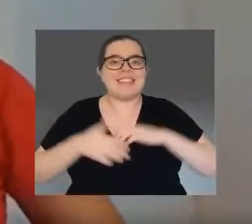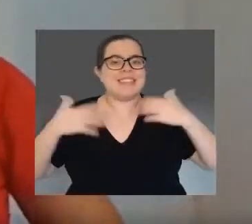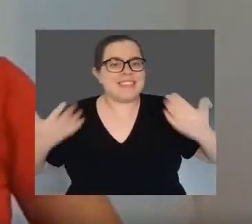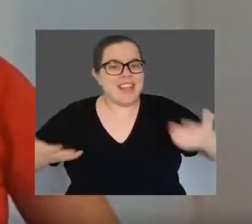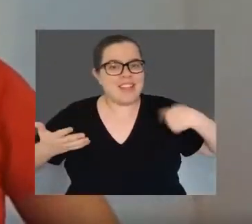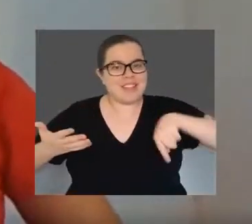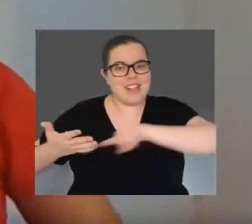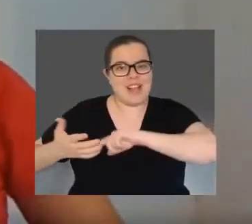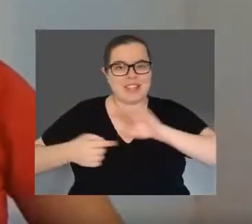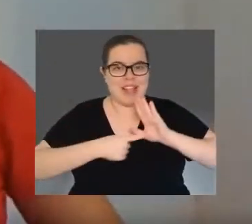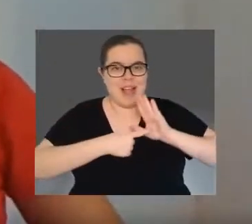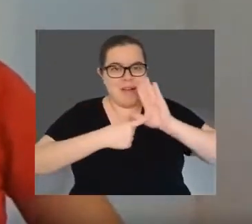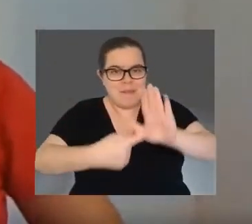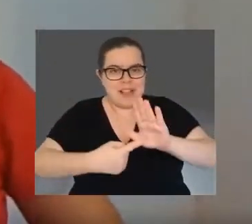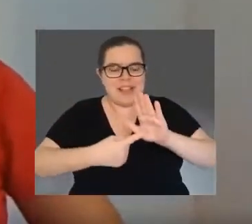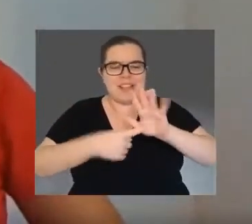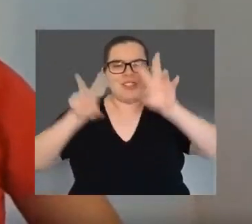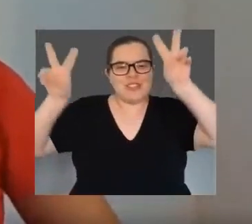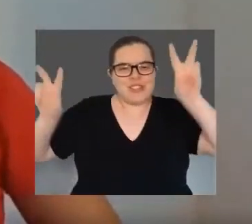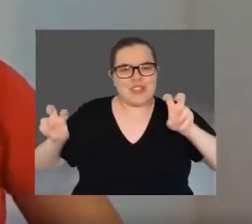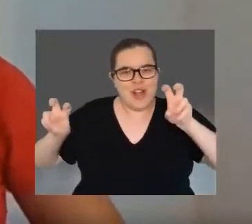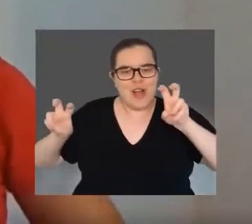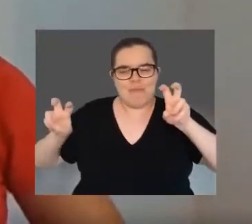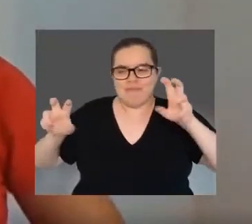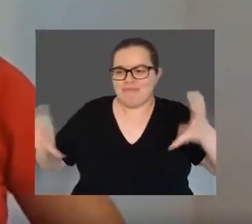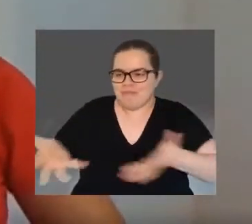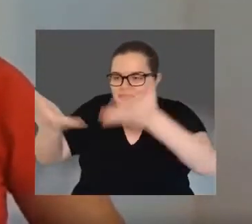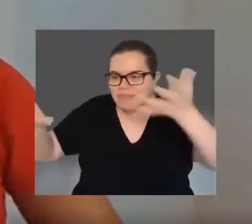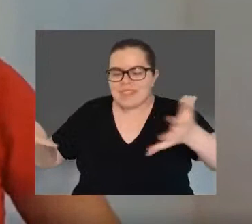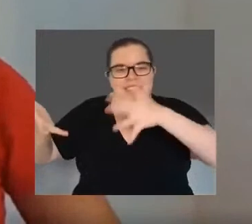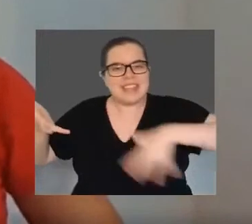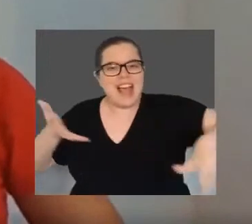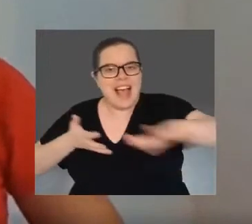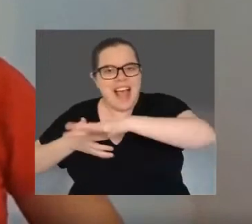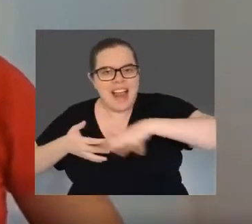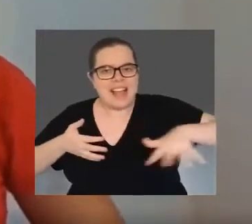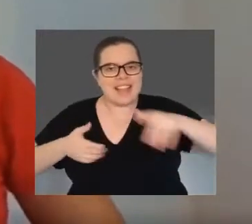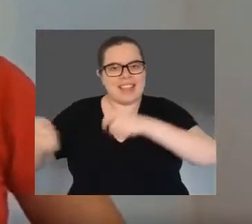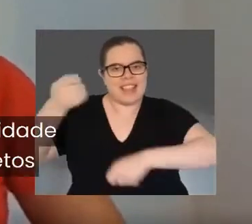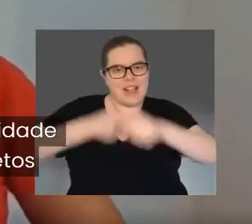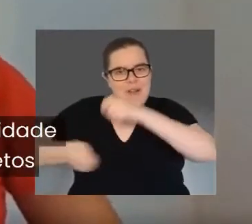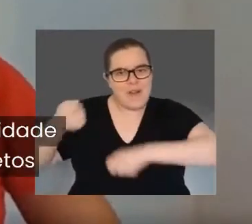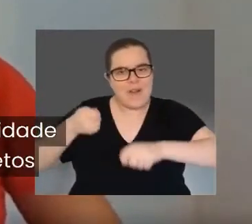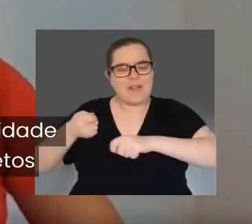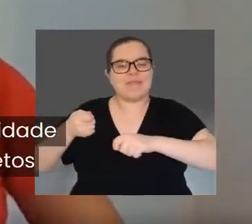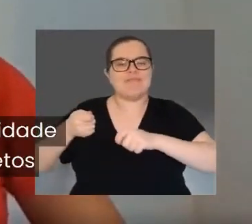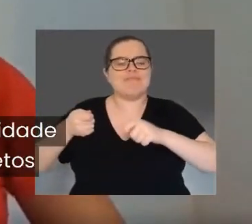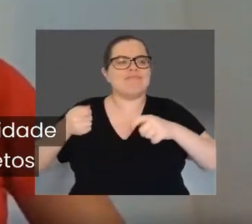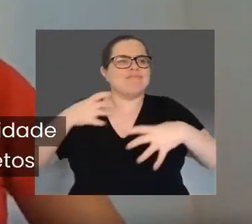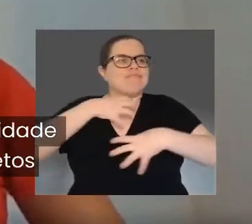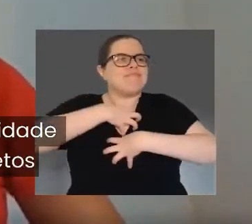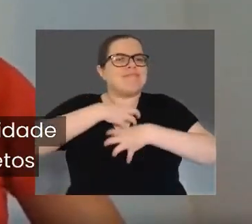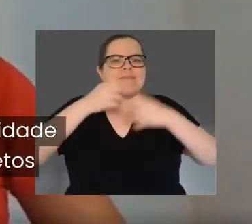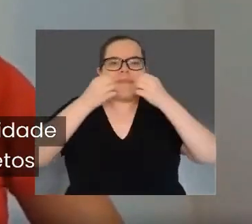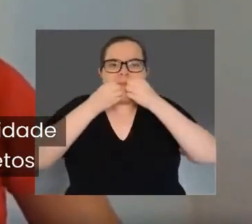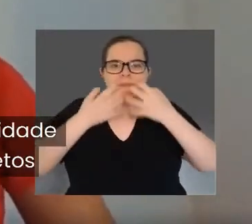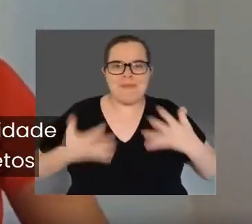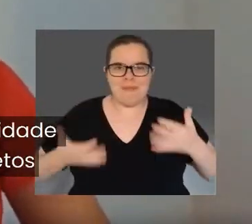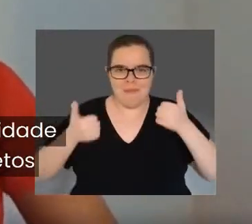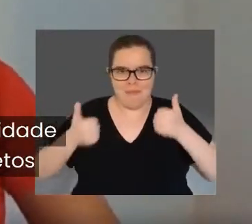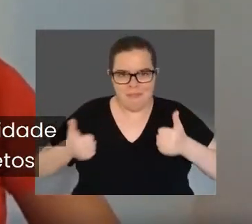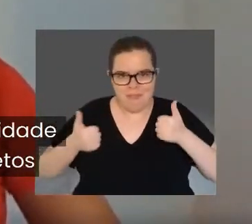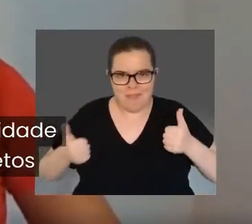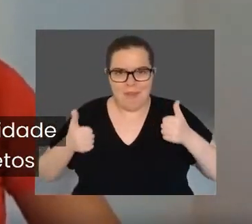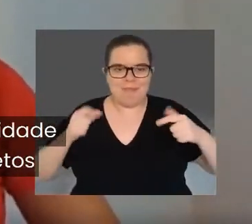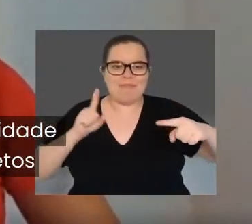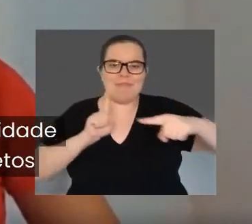Então, quando nós apresentamos, né, a iniciativa para as áreas de negócio, nós tivemos uma receptividade muito